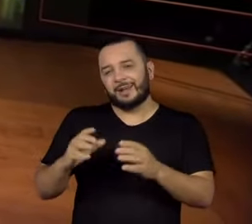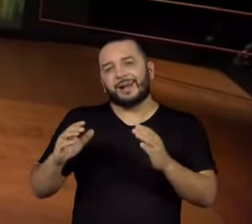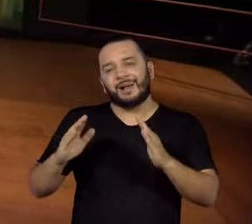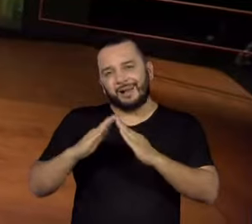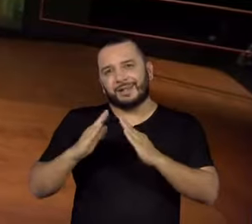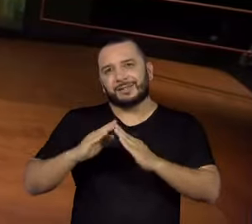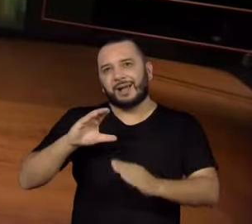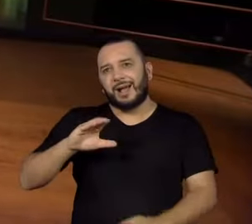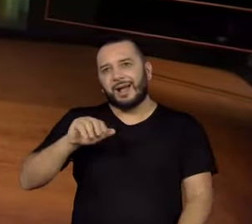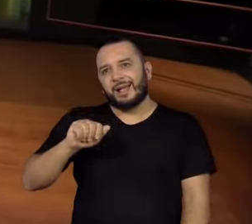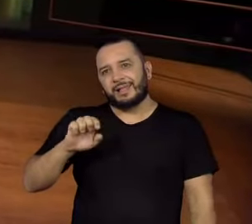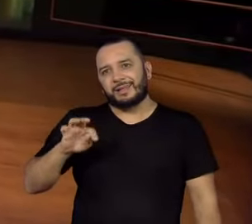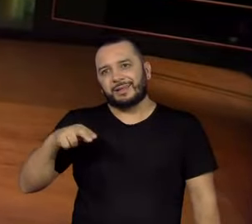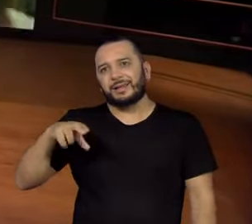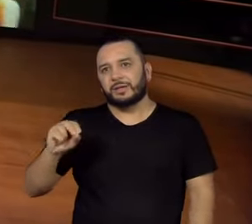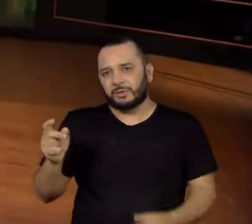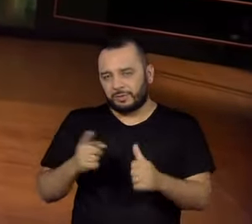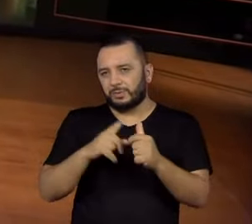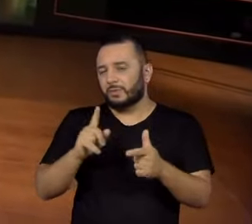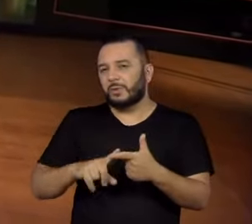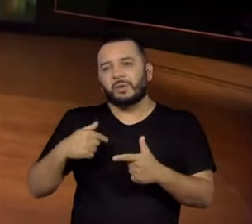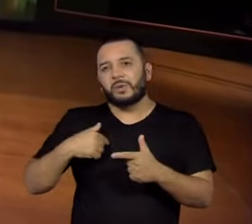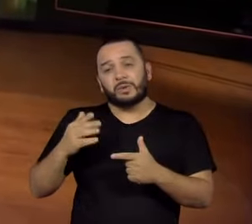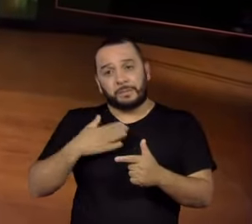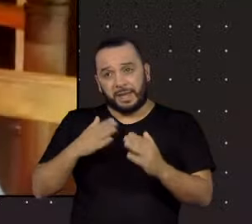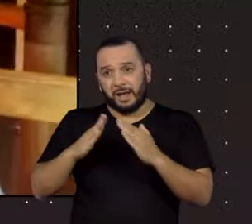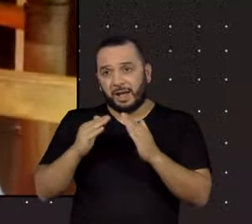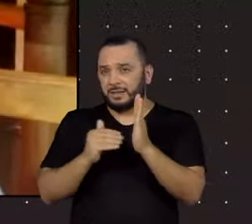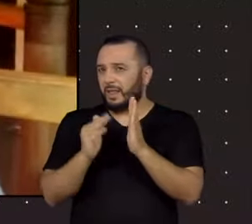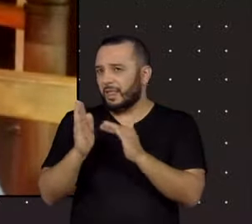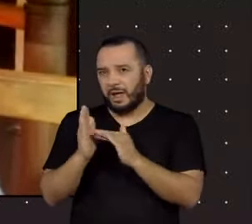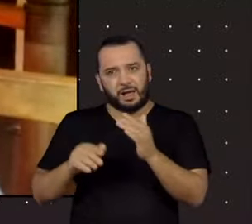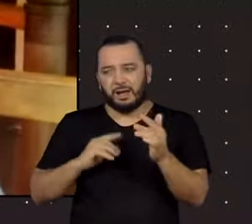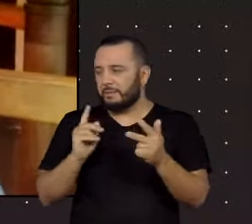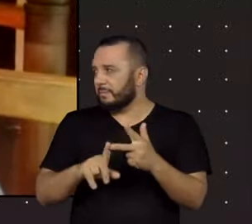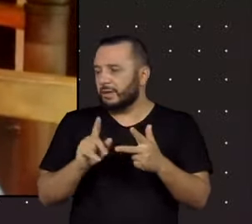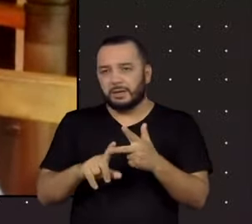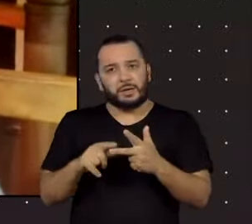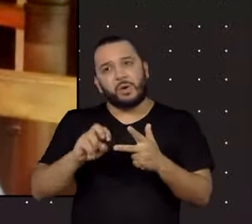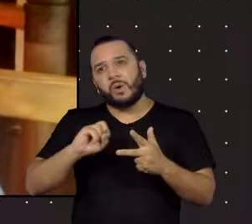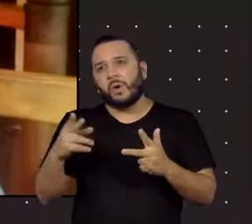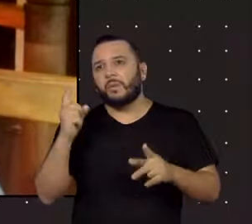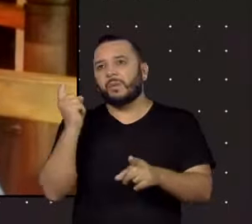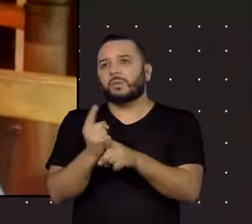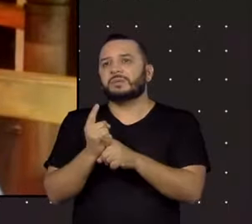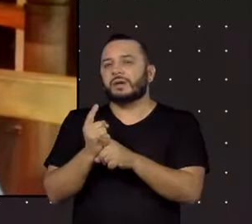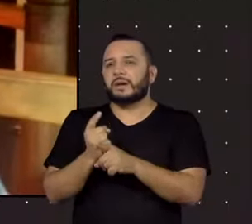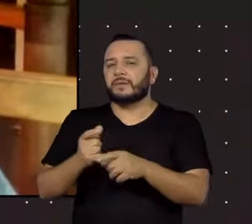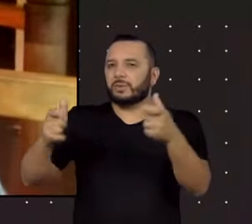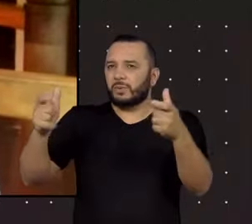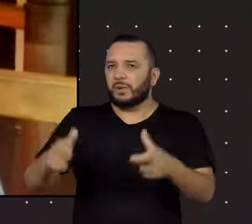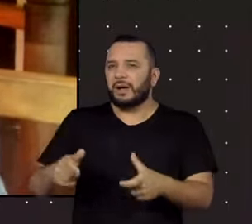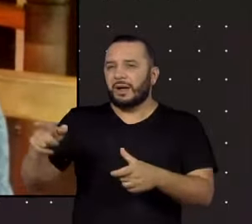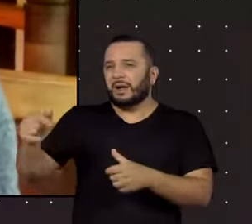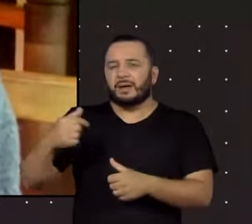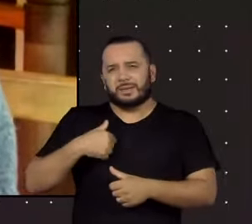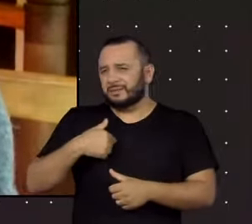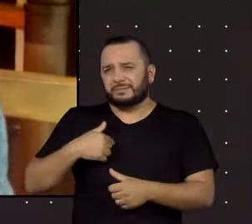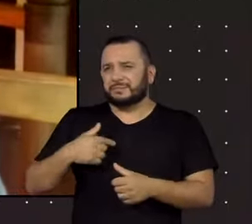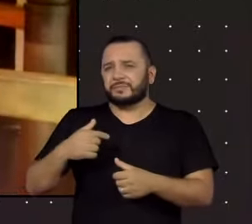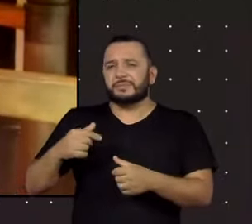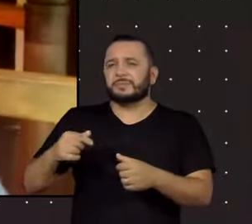ou ali na Rua São Luís, ou então na minha casa na Lapa, ou então no Barbocinha, que era